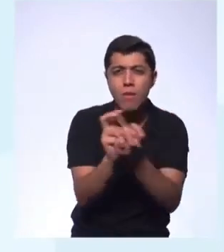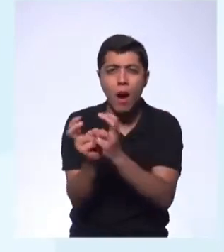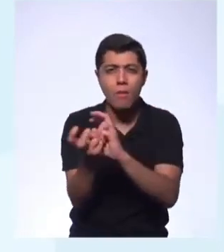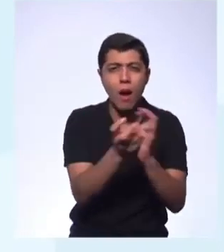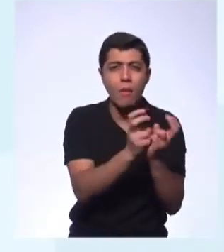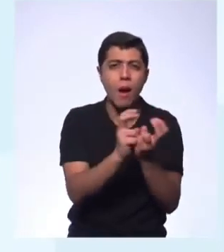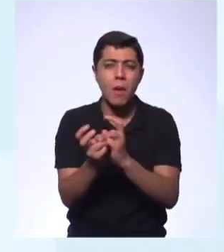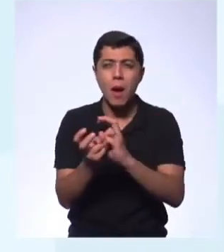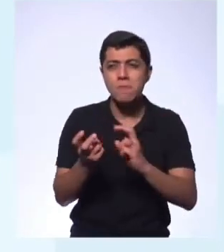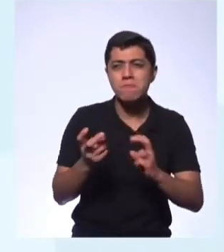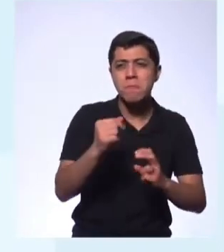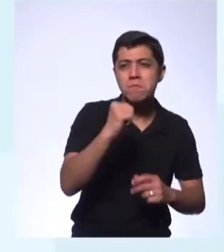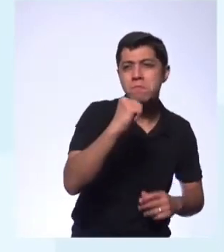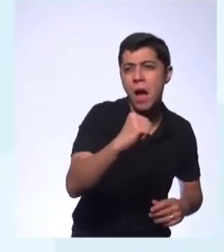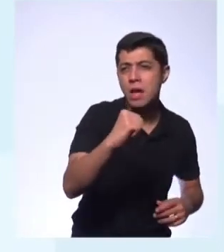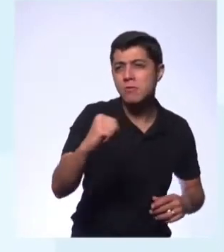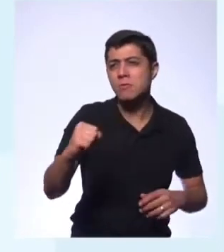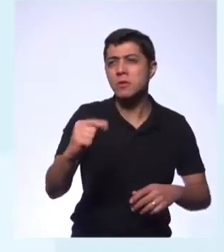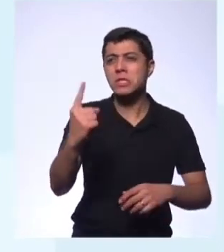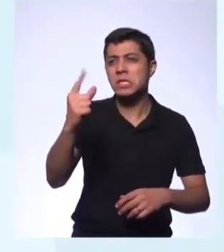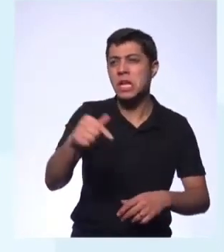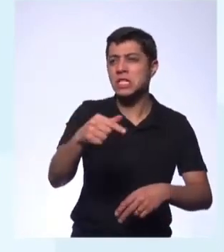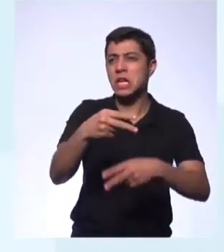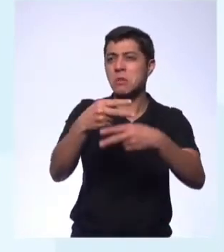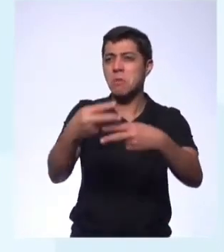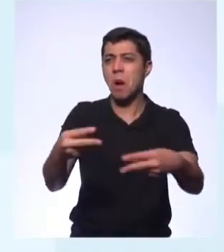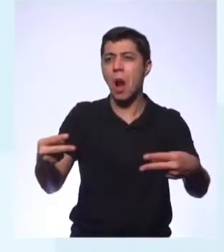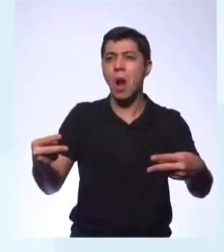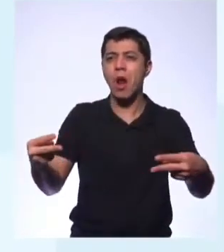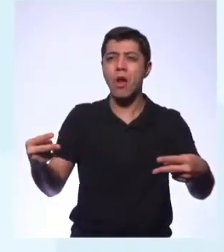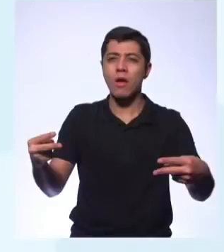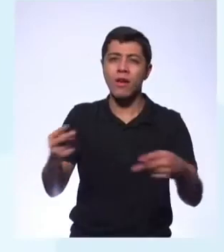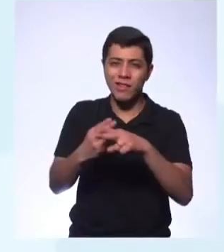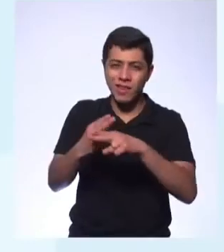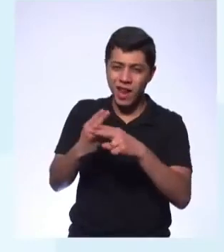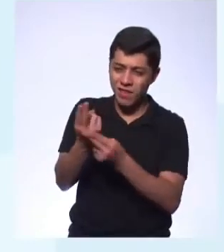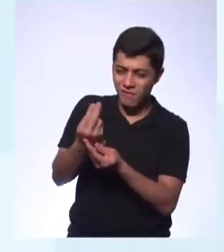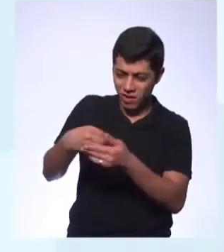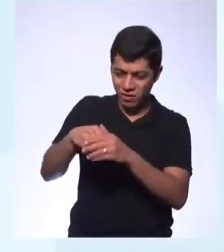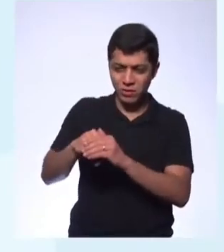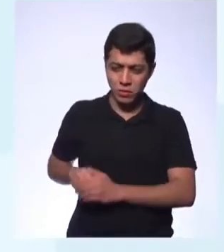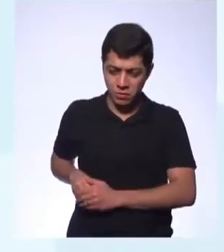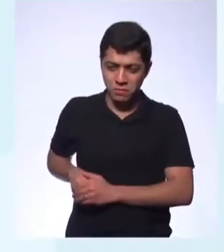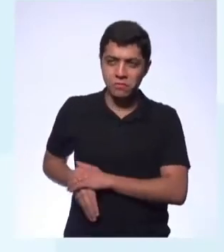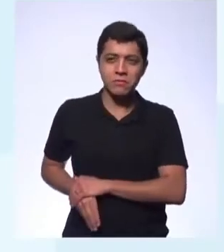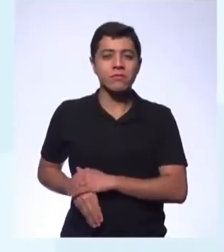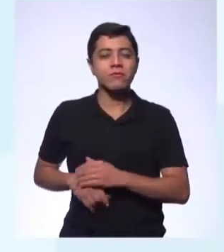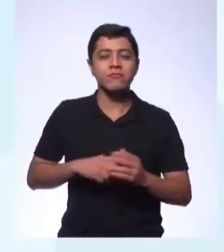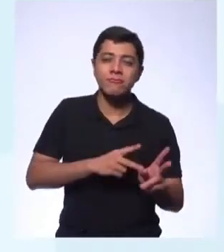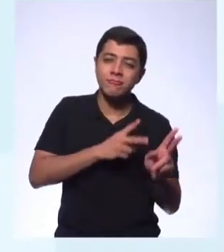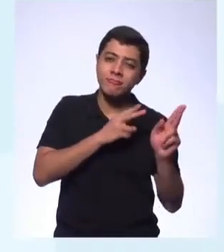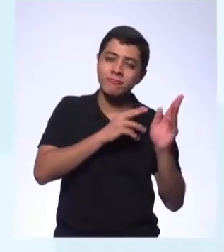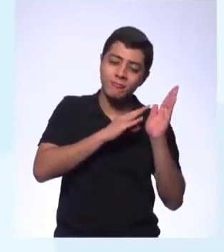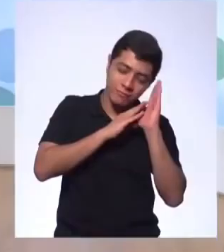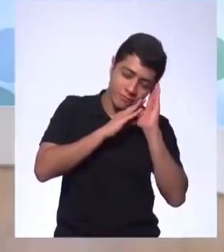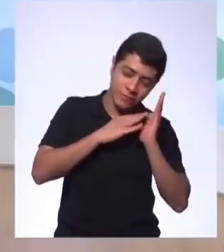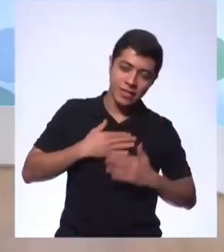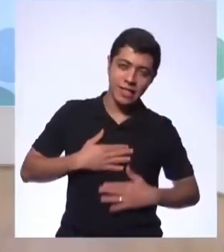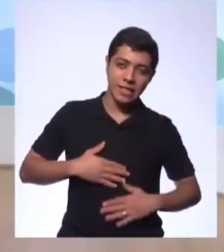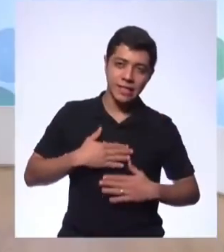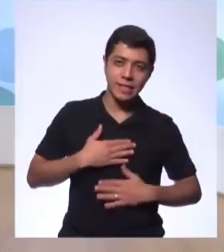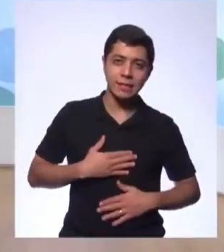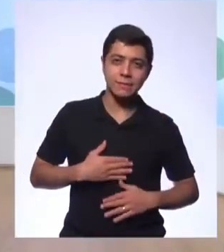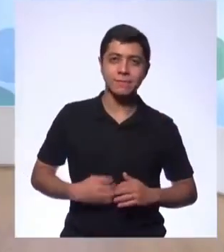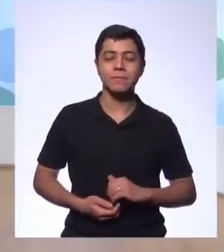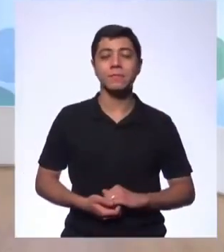7, mato 17, guardo canivete e vou descansar. Gente, vamos lá, volta para mim, por